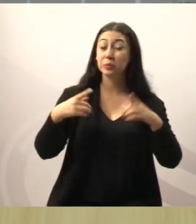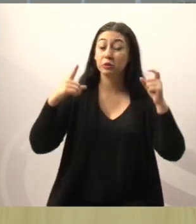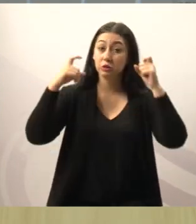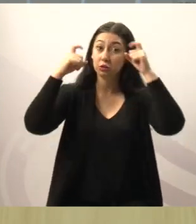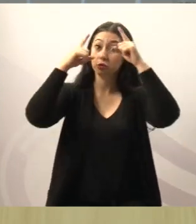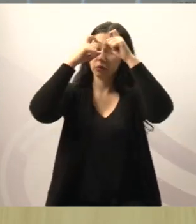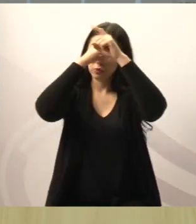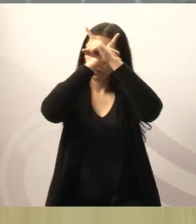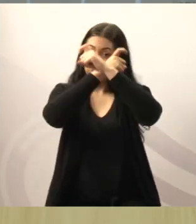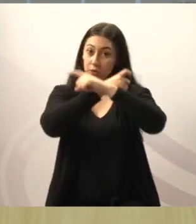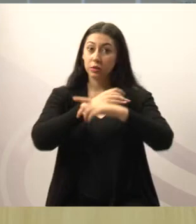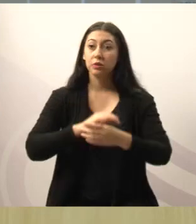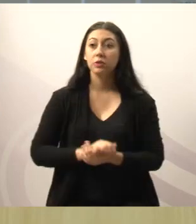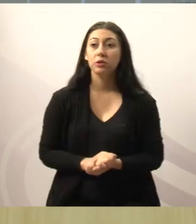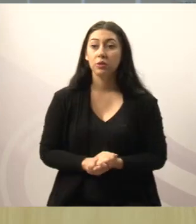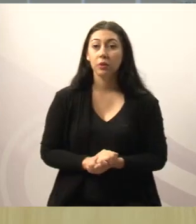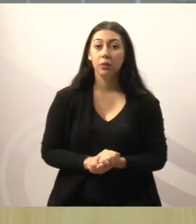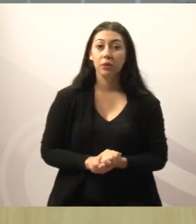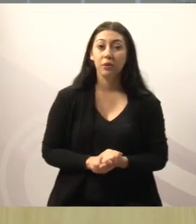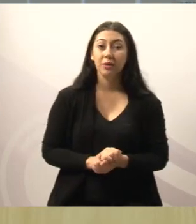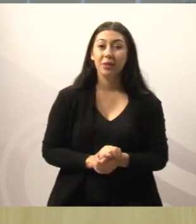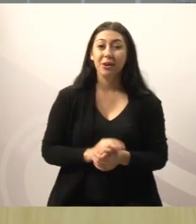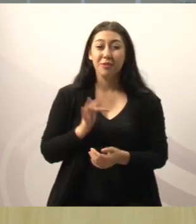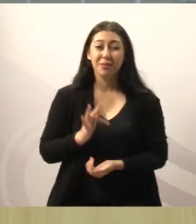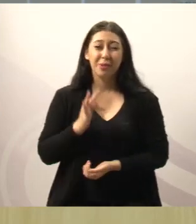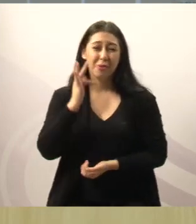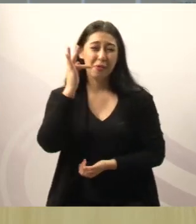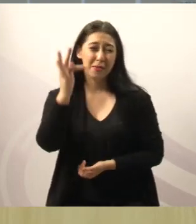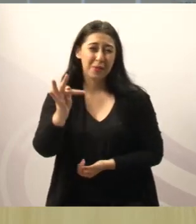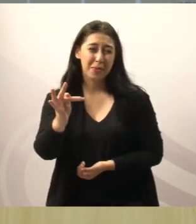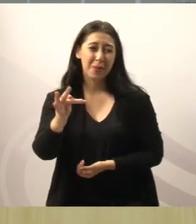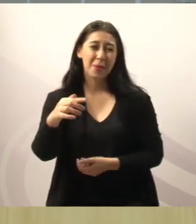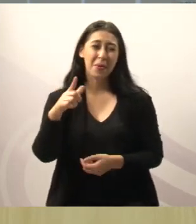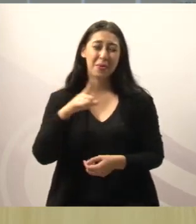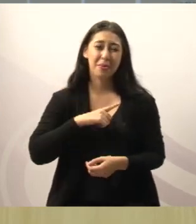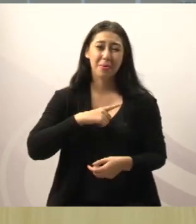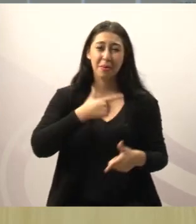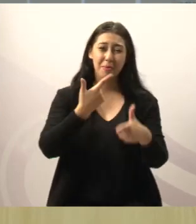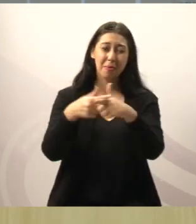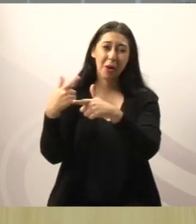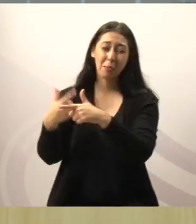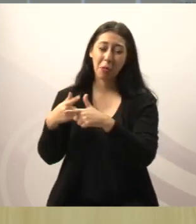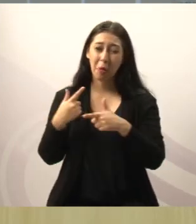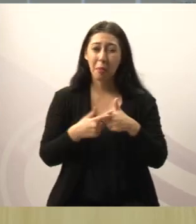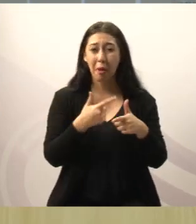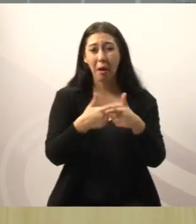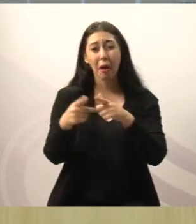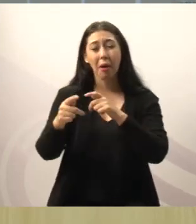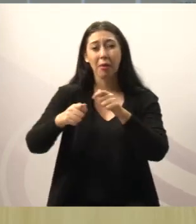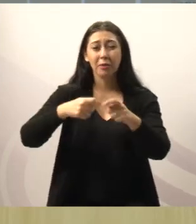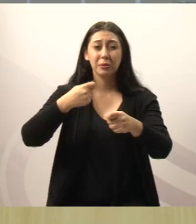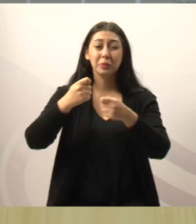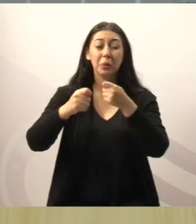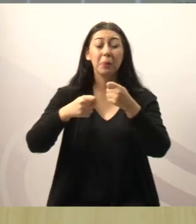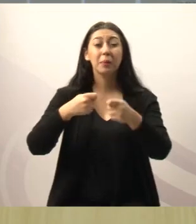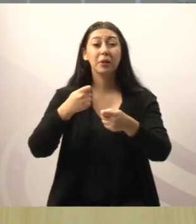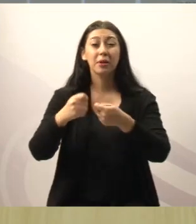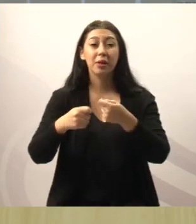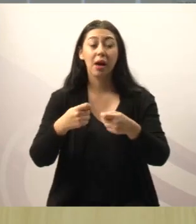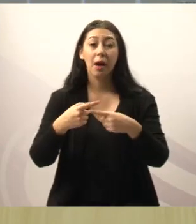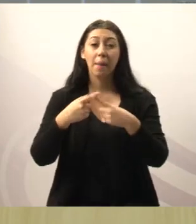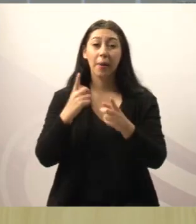Covid-19, os danos municipais, os quais a classe econômica da cidade vem demonstrando atos